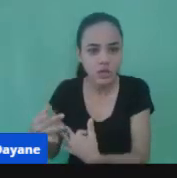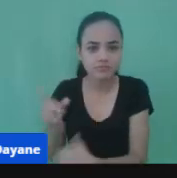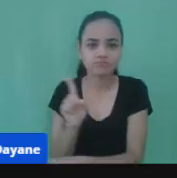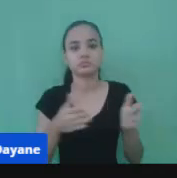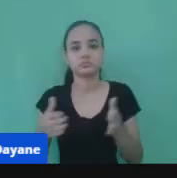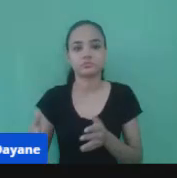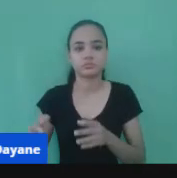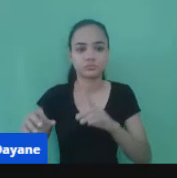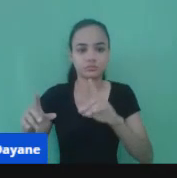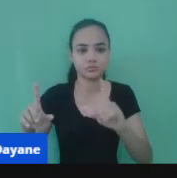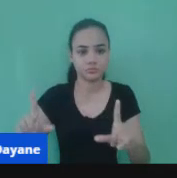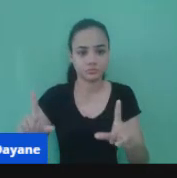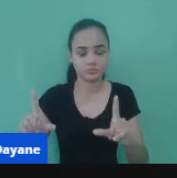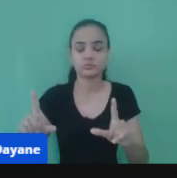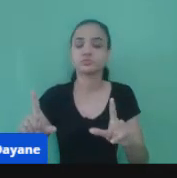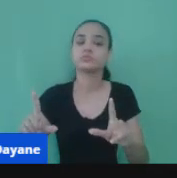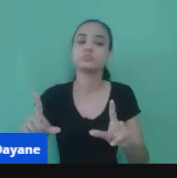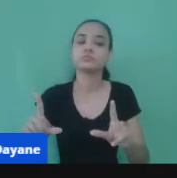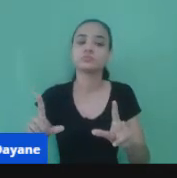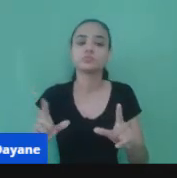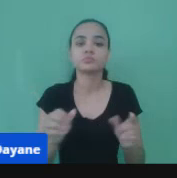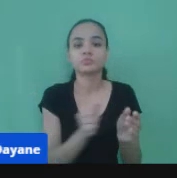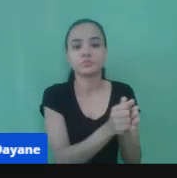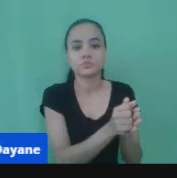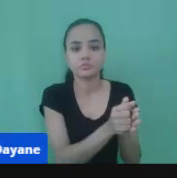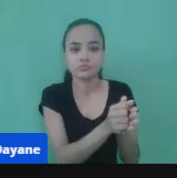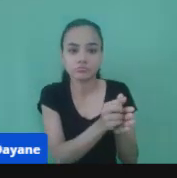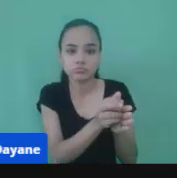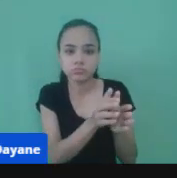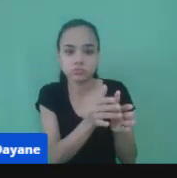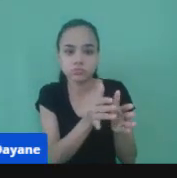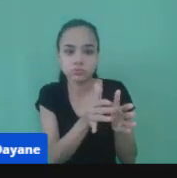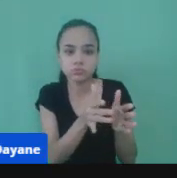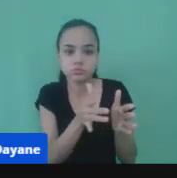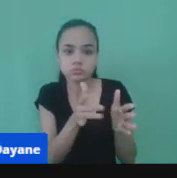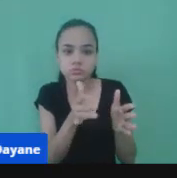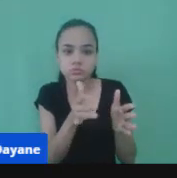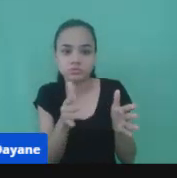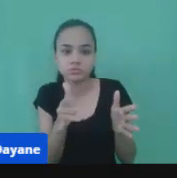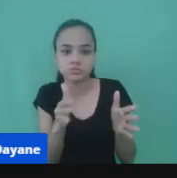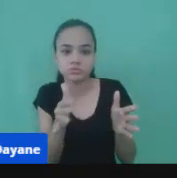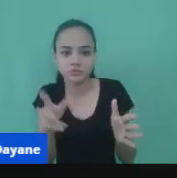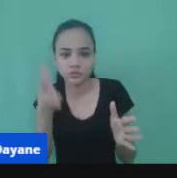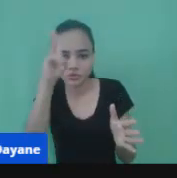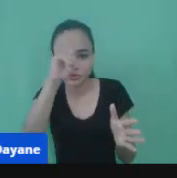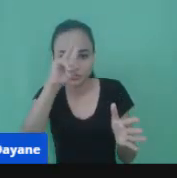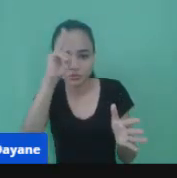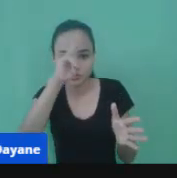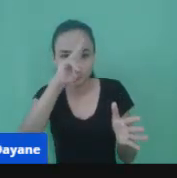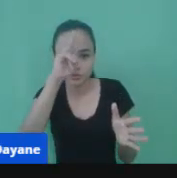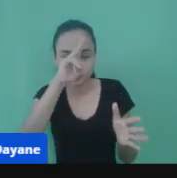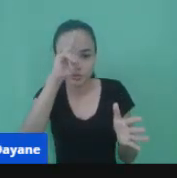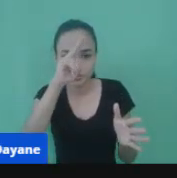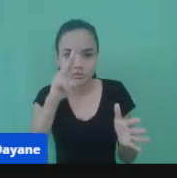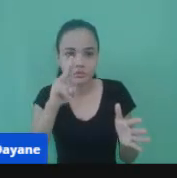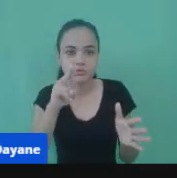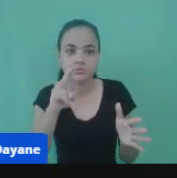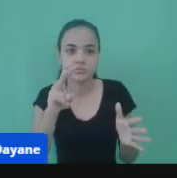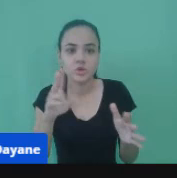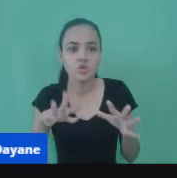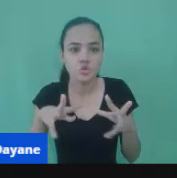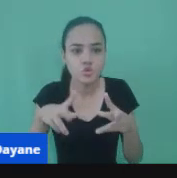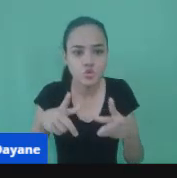próximo slide, a gente vai fazer esse período, né? Vamos fazer assim um período histórico. Lógico que não são todas as datas ou todos